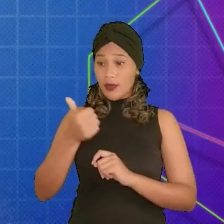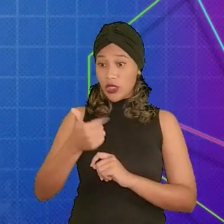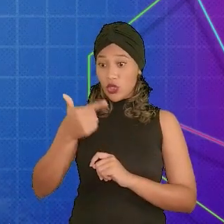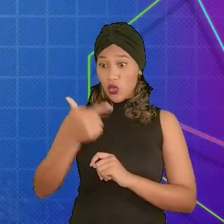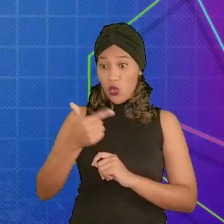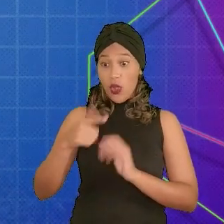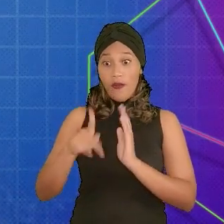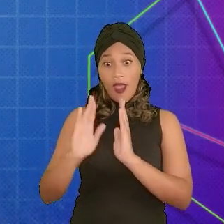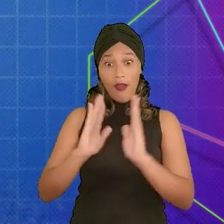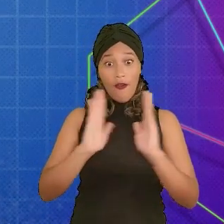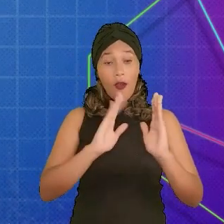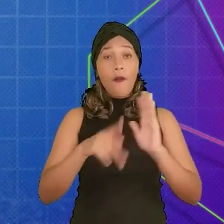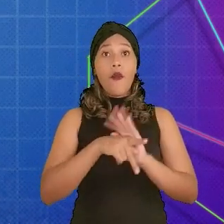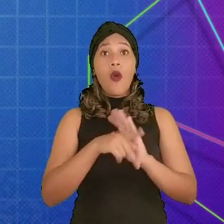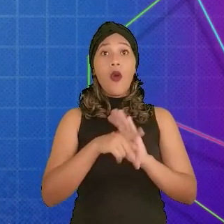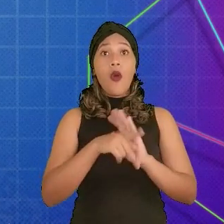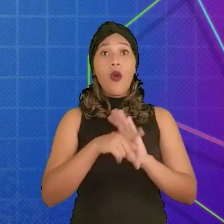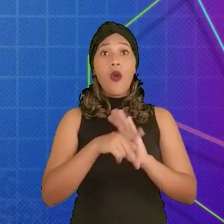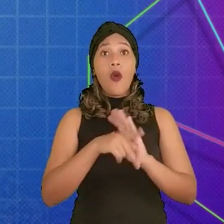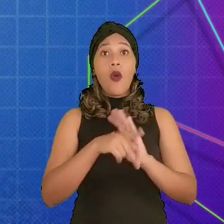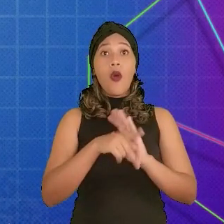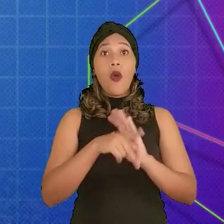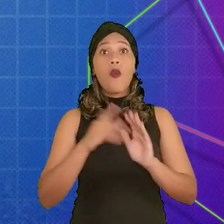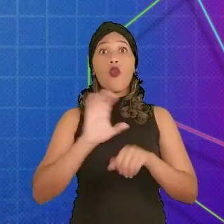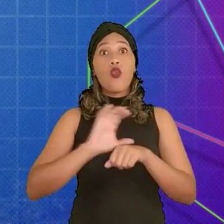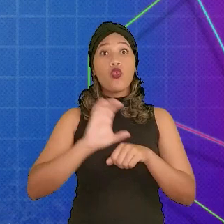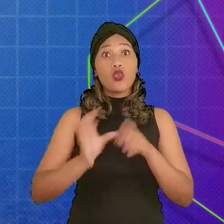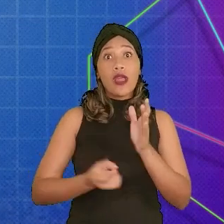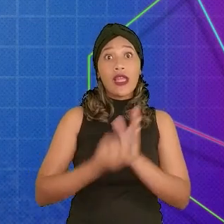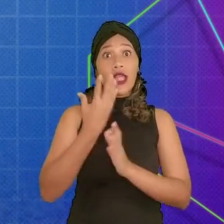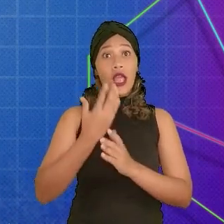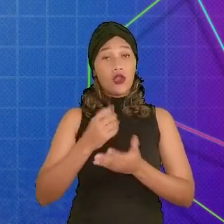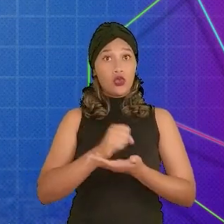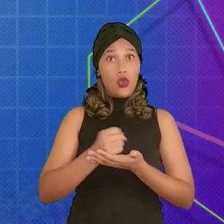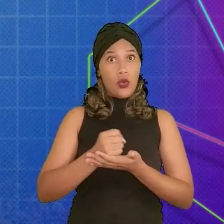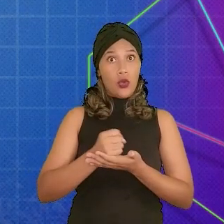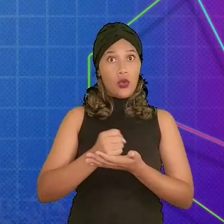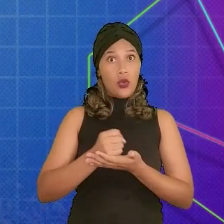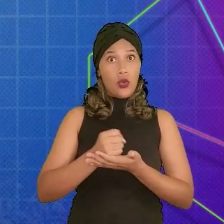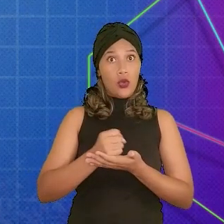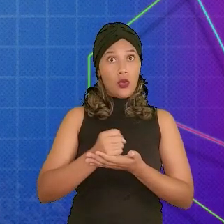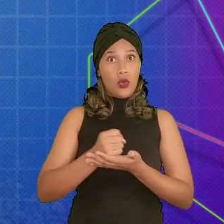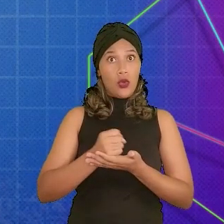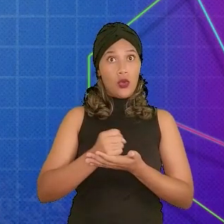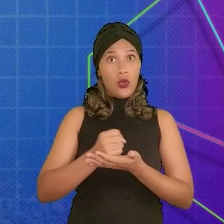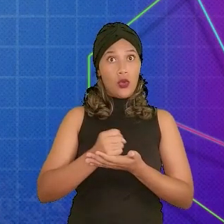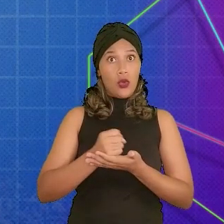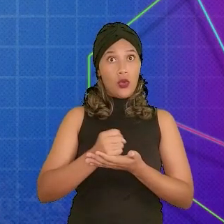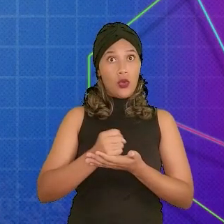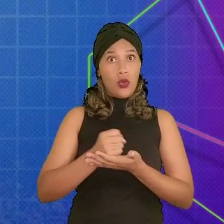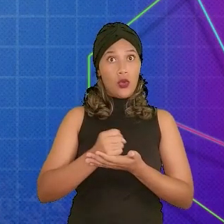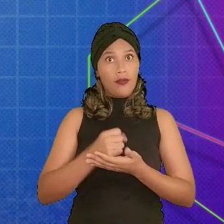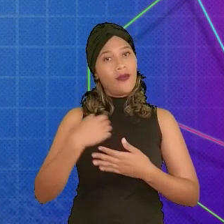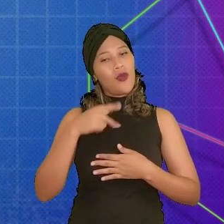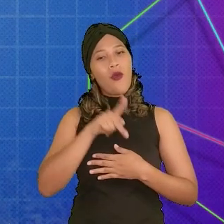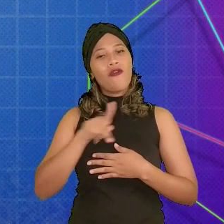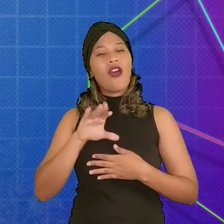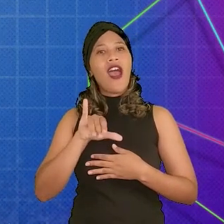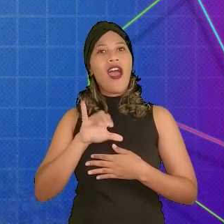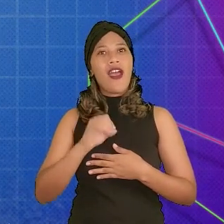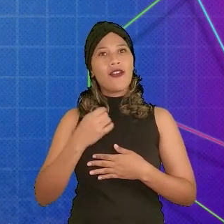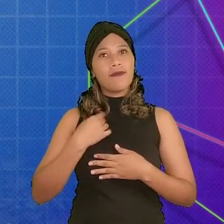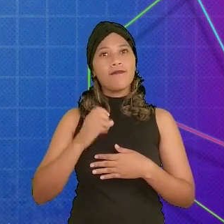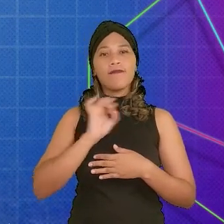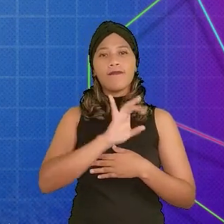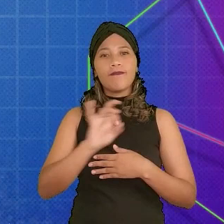fase do seu curso de Criar Jogos. Aula 12, funcionamento. Eu sou o professor Caio. Animação com o nome do professor Caio Passos. E nesse